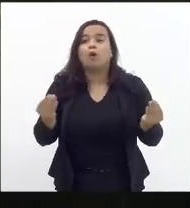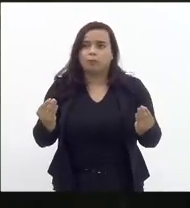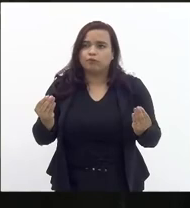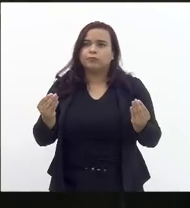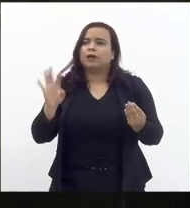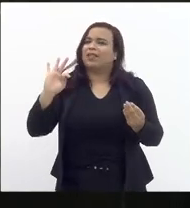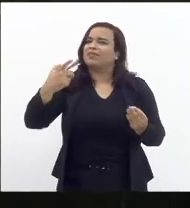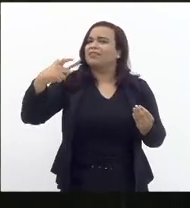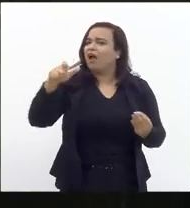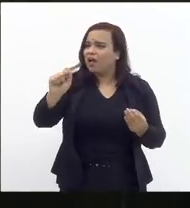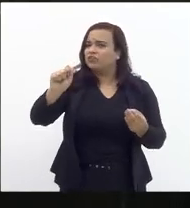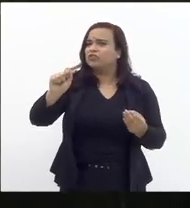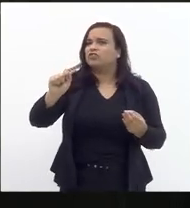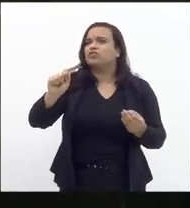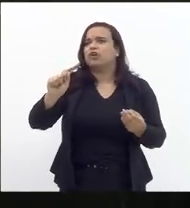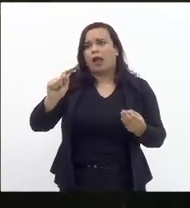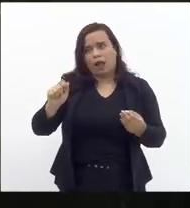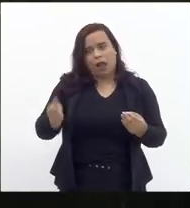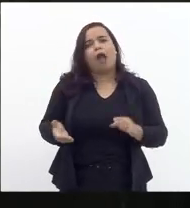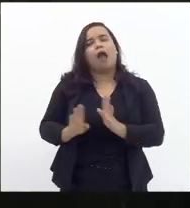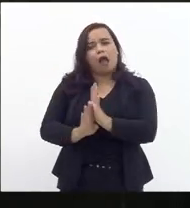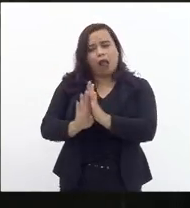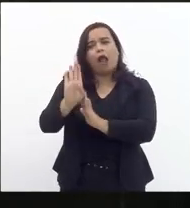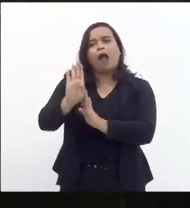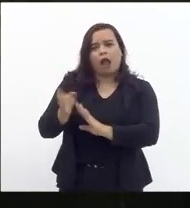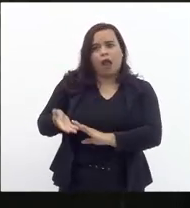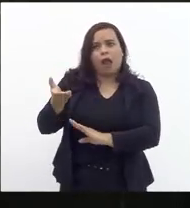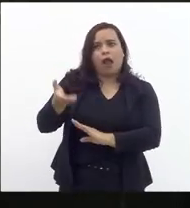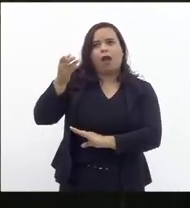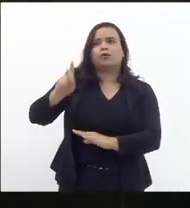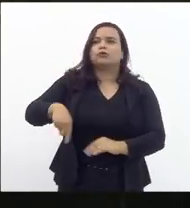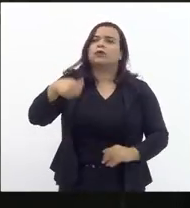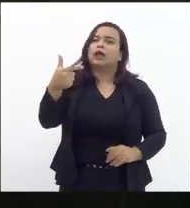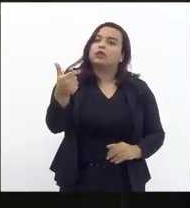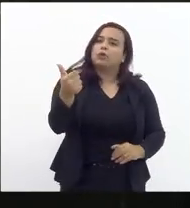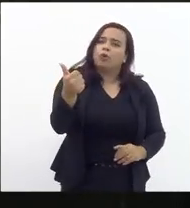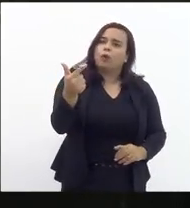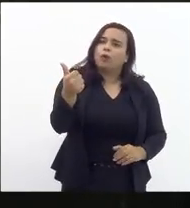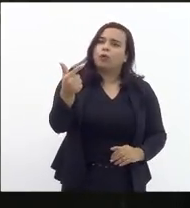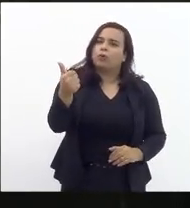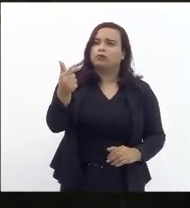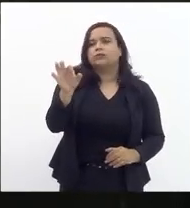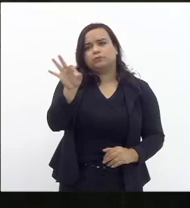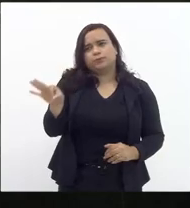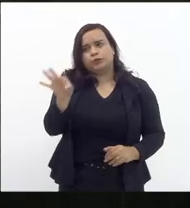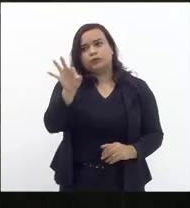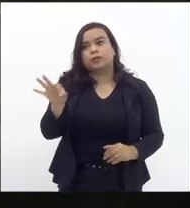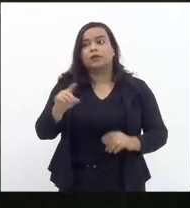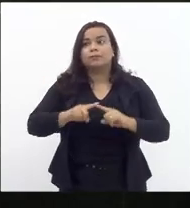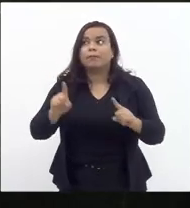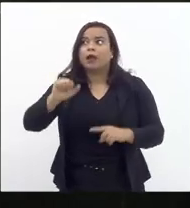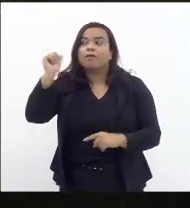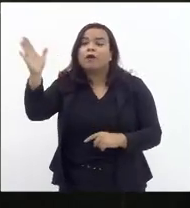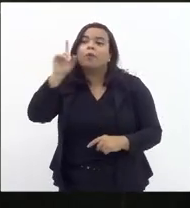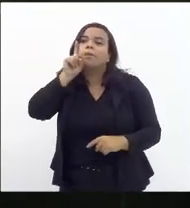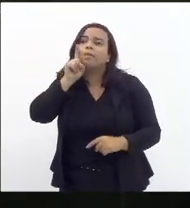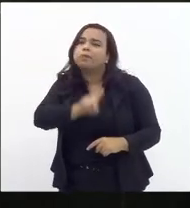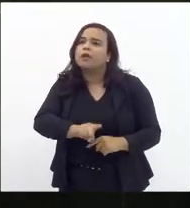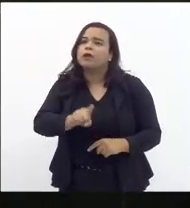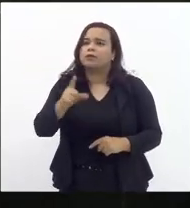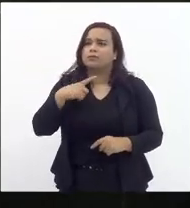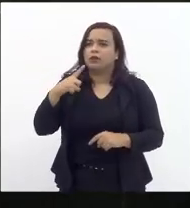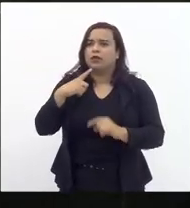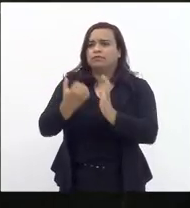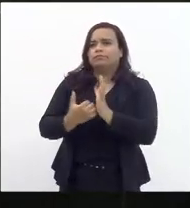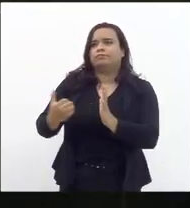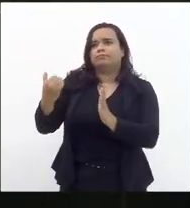taxa Selic está altíssima, na ordem de 12 pontos percentuais, mas se os Estados Unidos subir um pouco os juros lá,